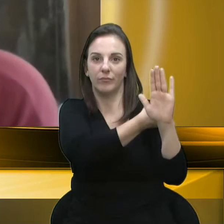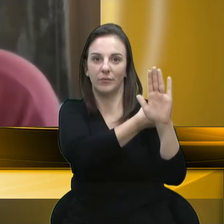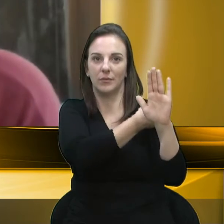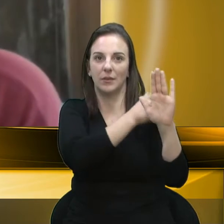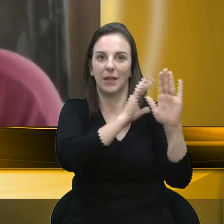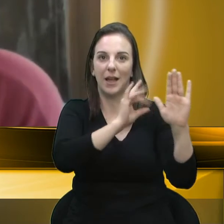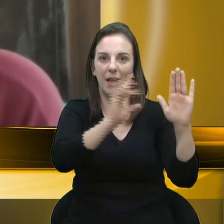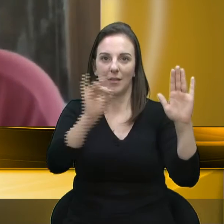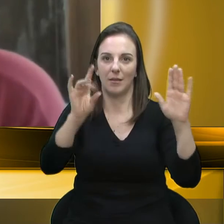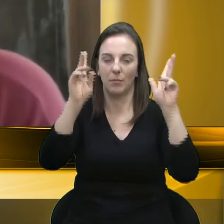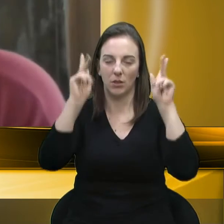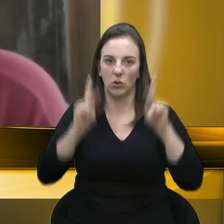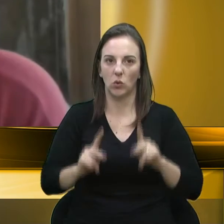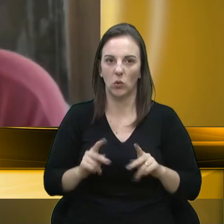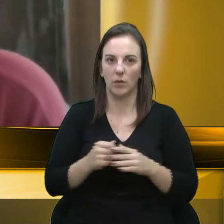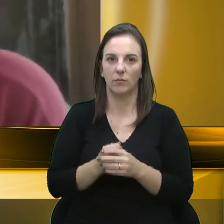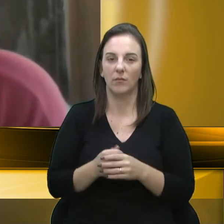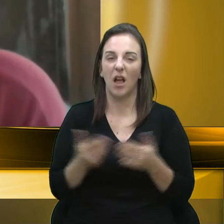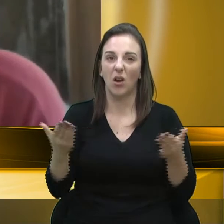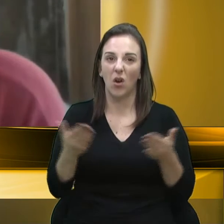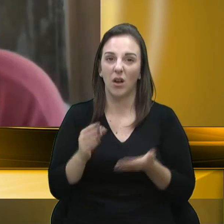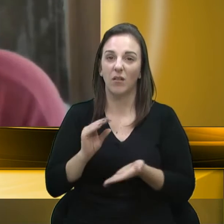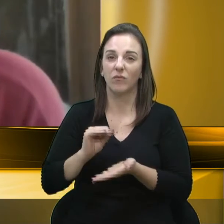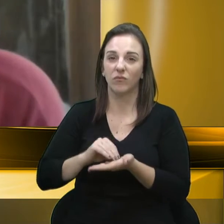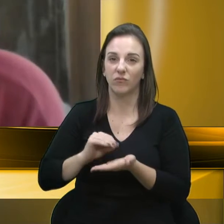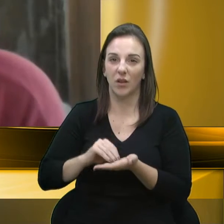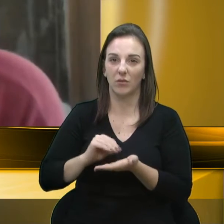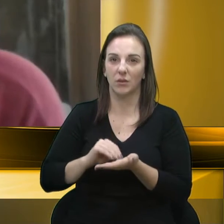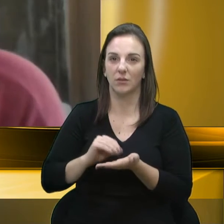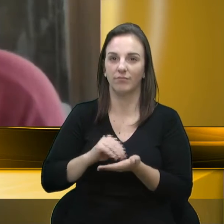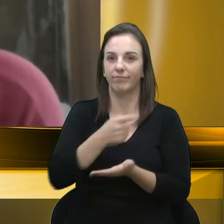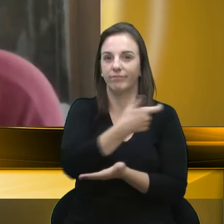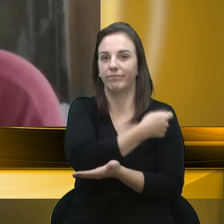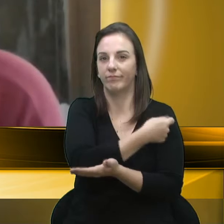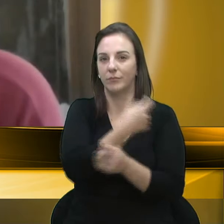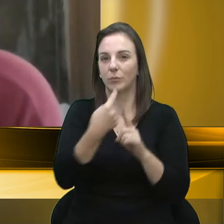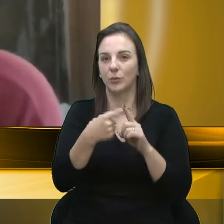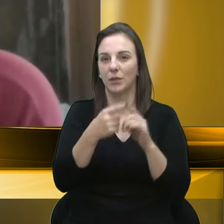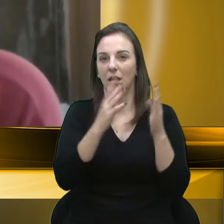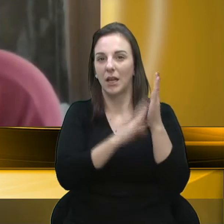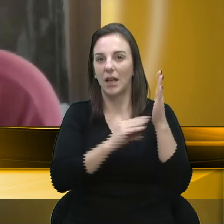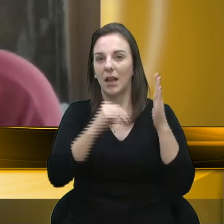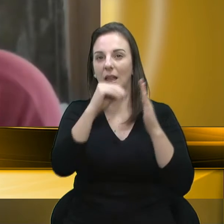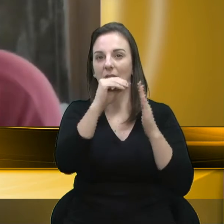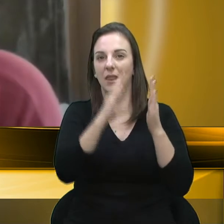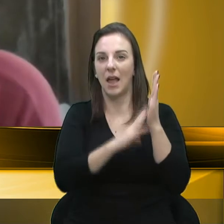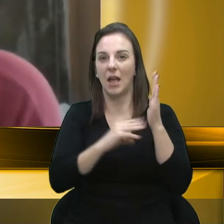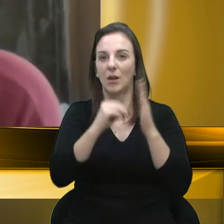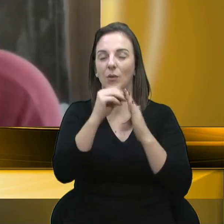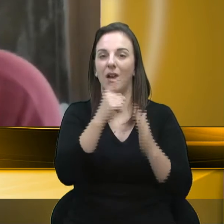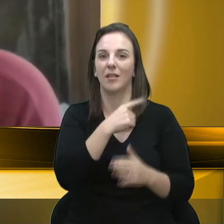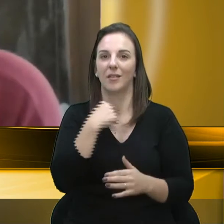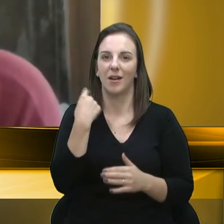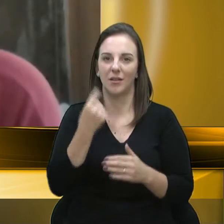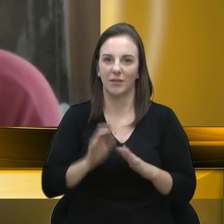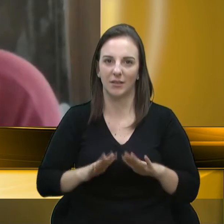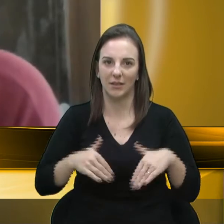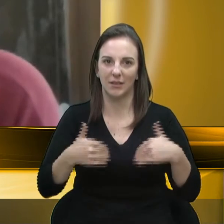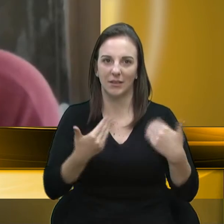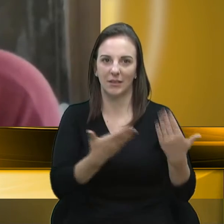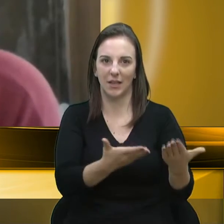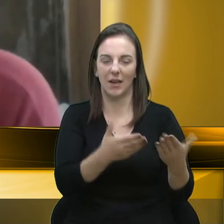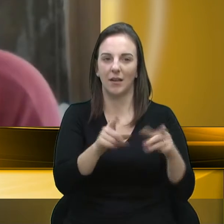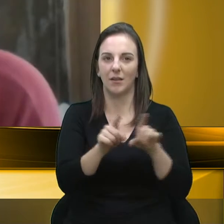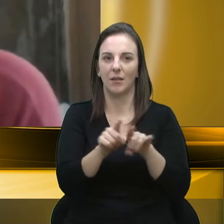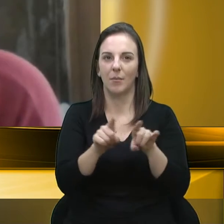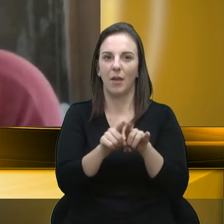doses de vacina, recorrentes atrasos no calendário de entrega e revisões para baixo na previsão de disponibilidade de doses a